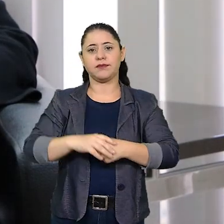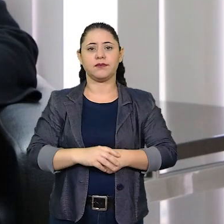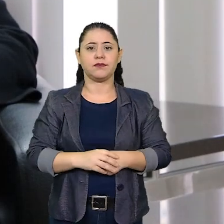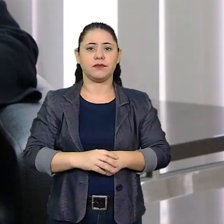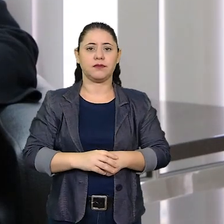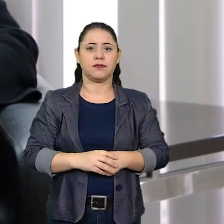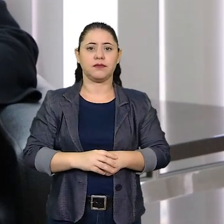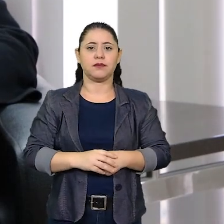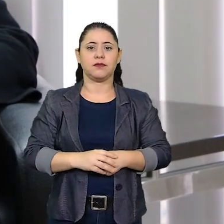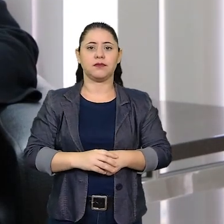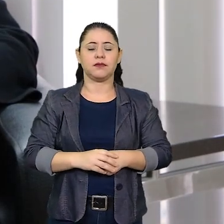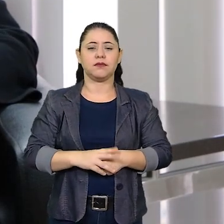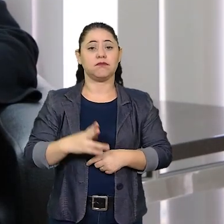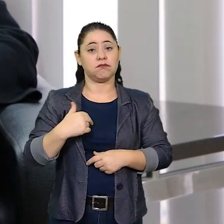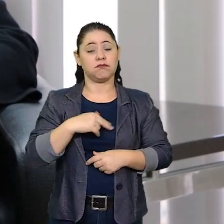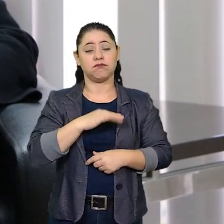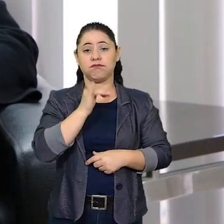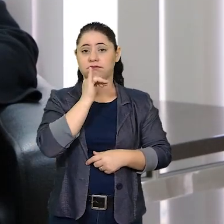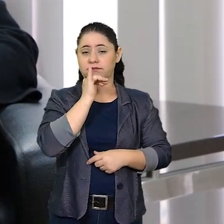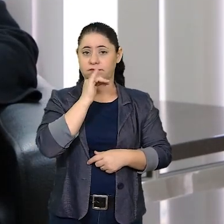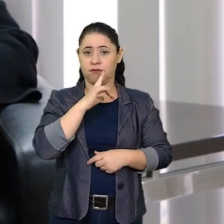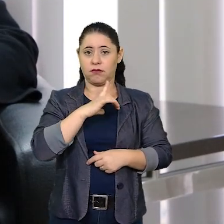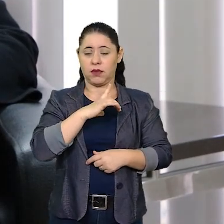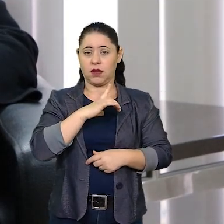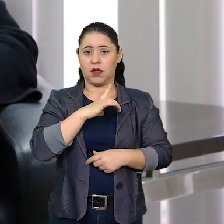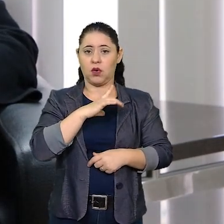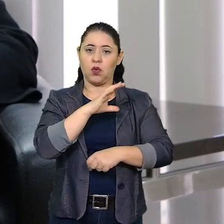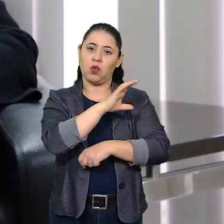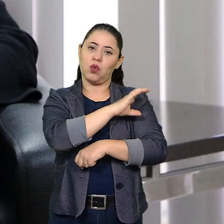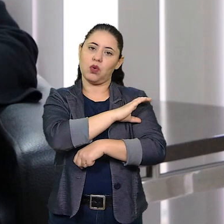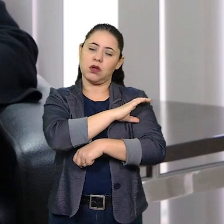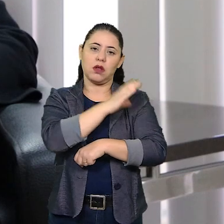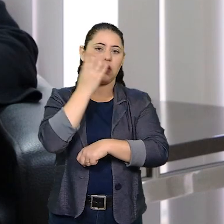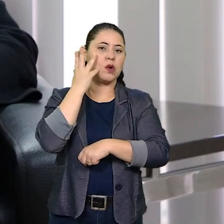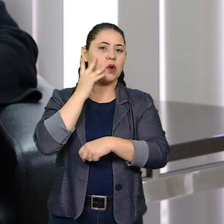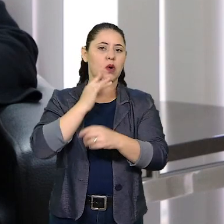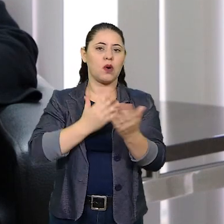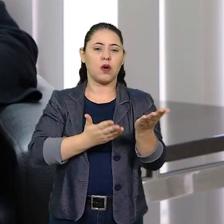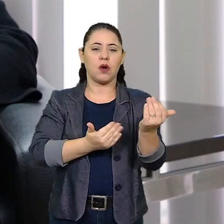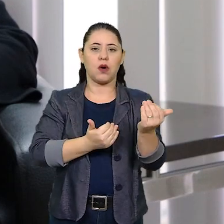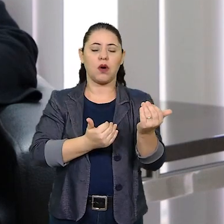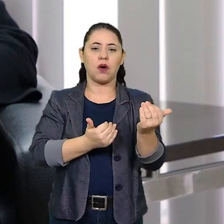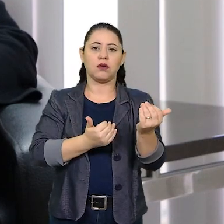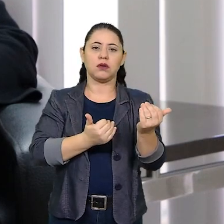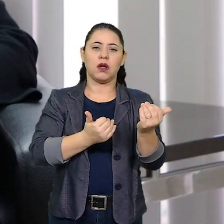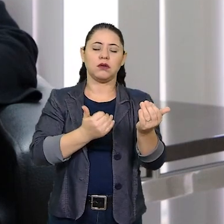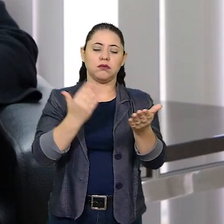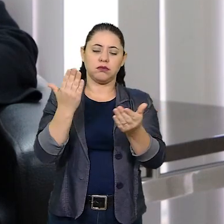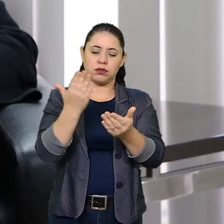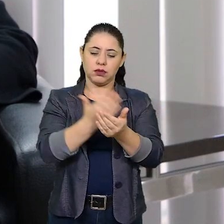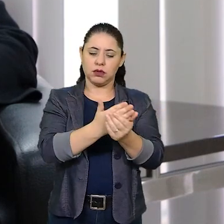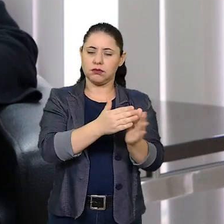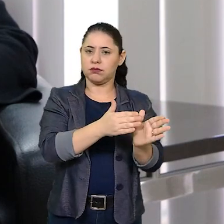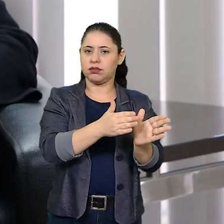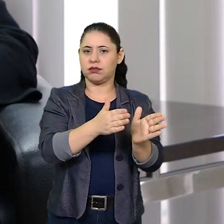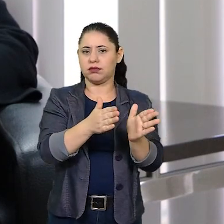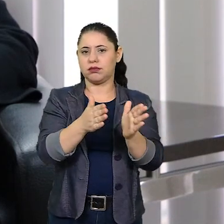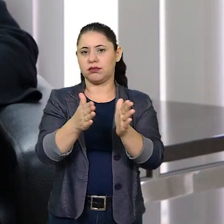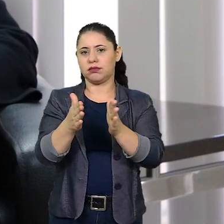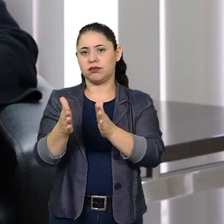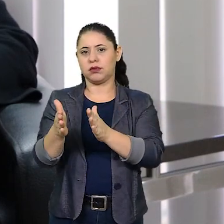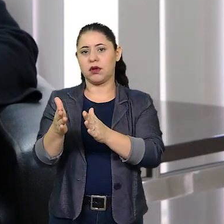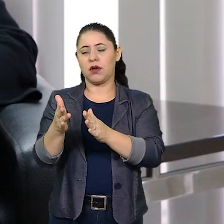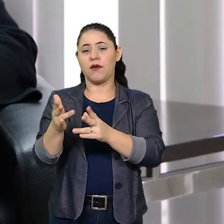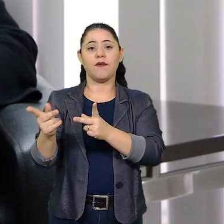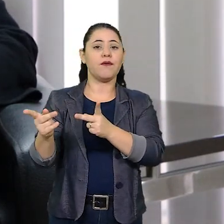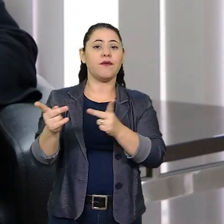né? Nós temos, por exemplo, na Coordenadoria da Infância, agora em andamento um projeto